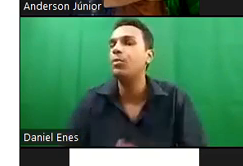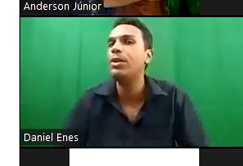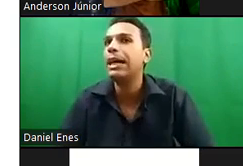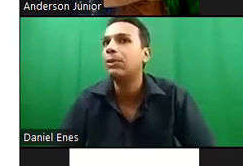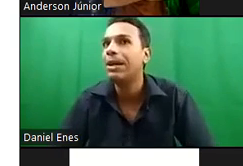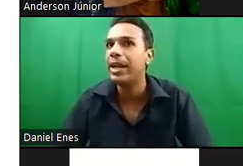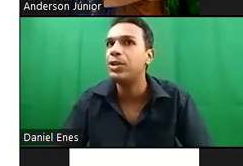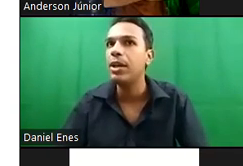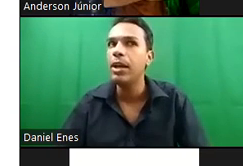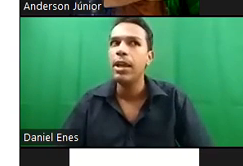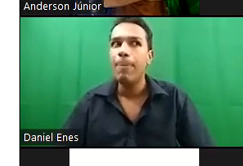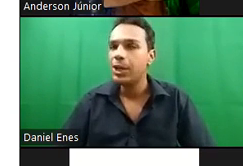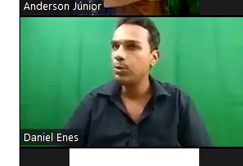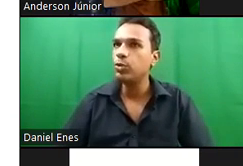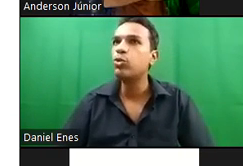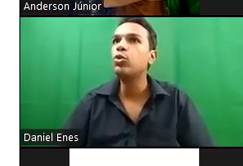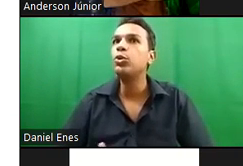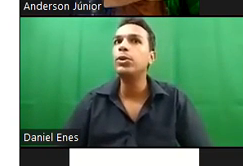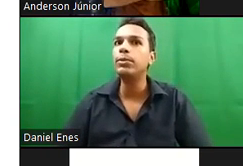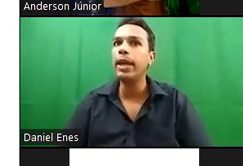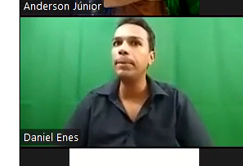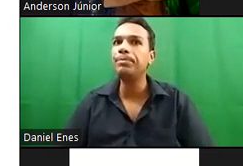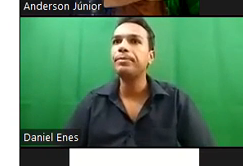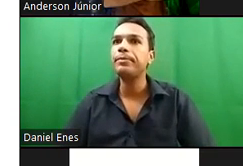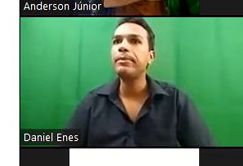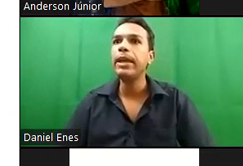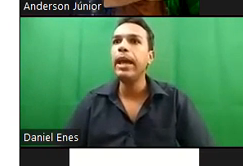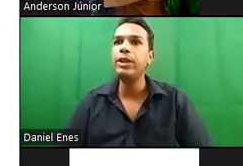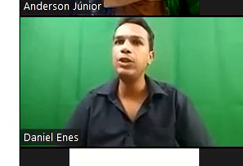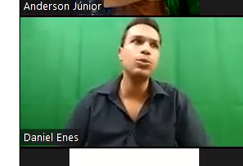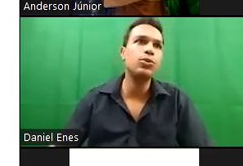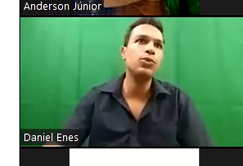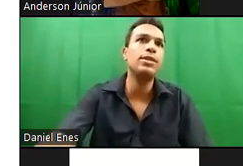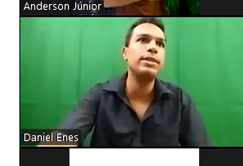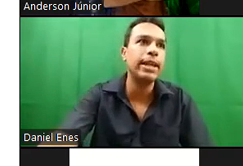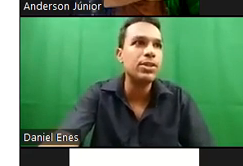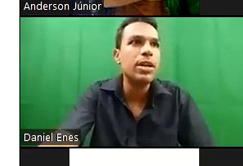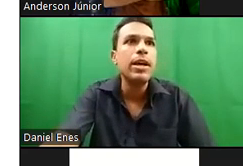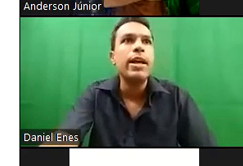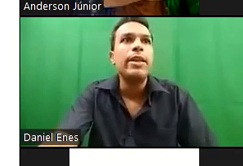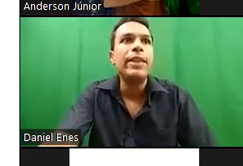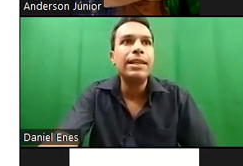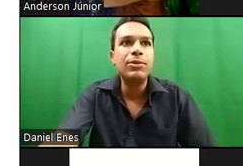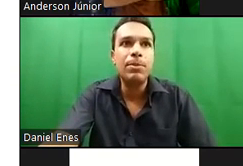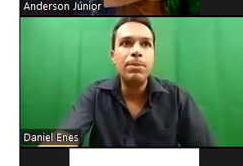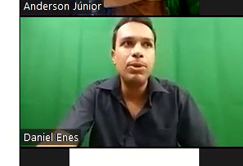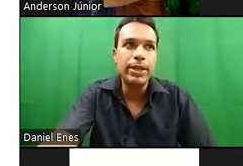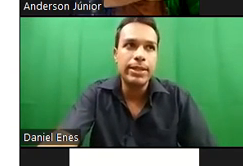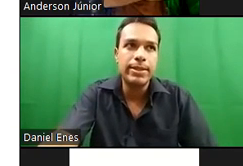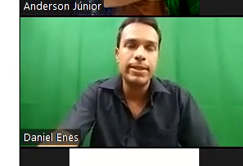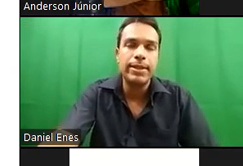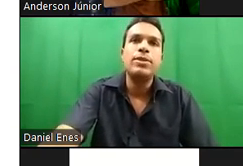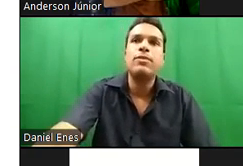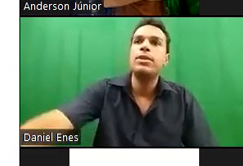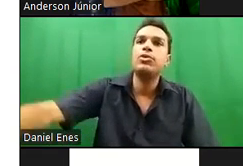se comunicar com a gente. Mas muito surdo não tem estudo suficiente na língua